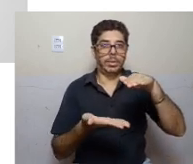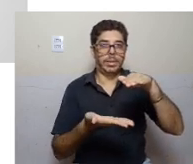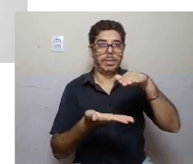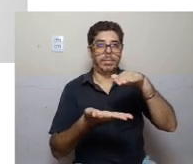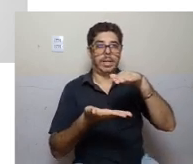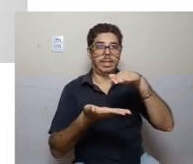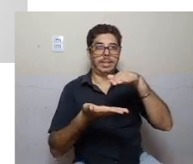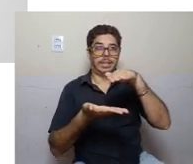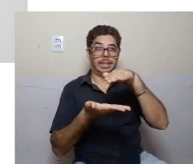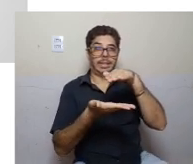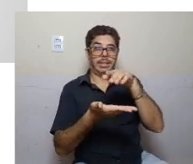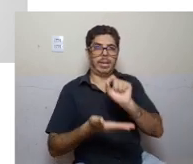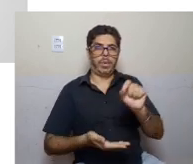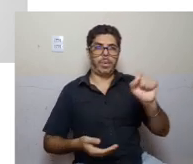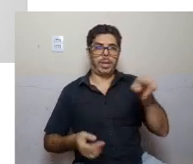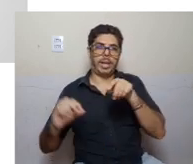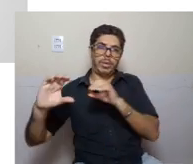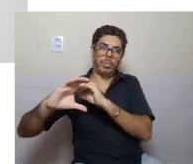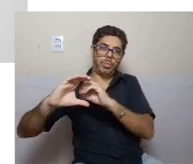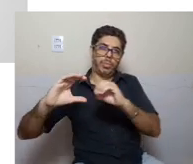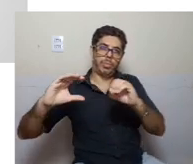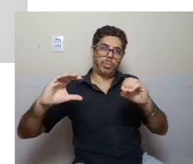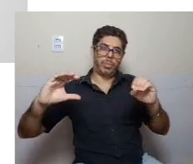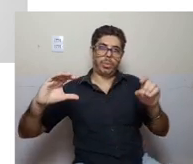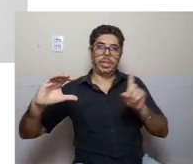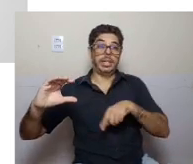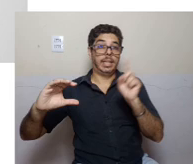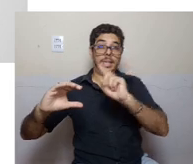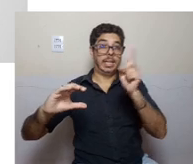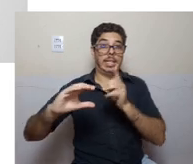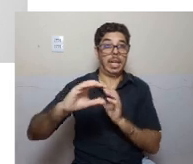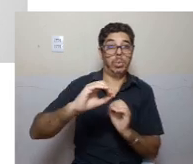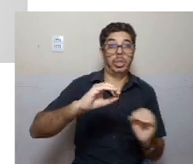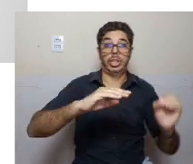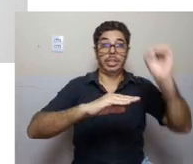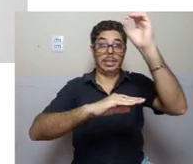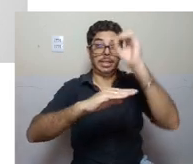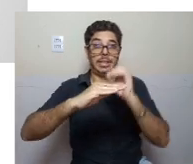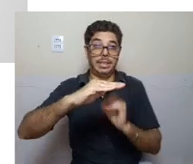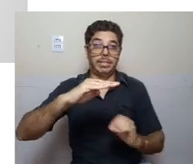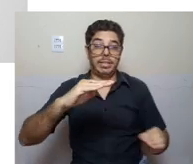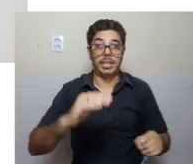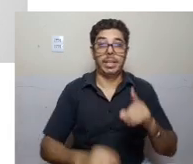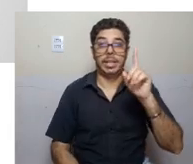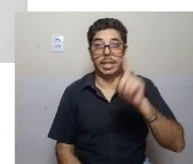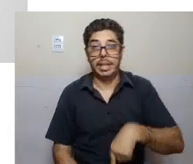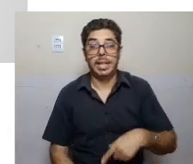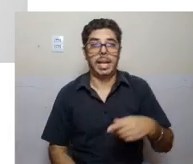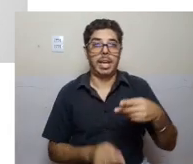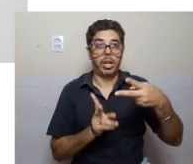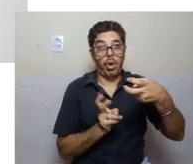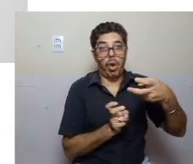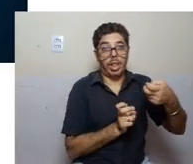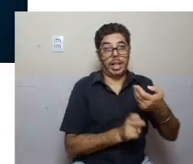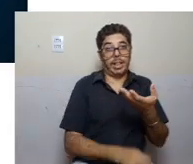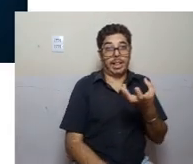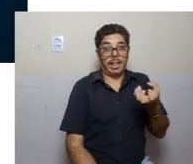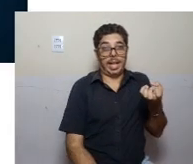campos elétrico e magnético, mutuamente perpendiculares, sem se desviar, sendo então coletadas pelo